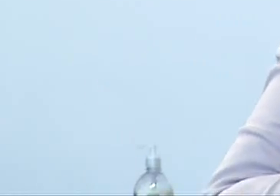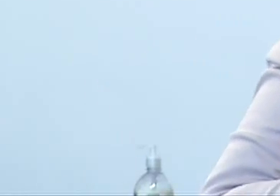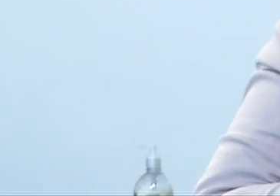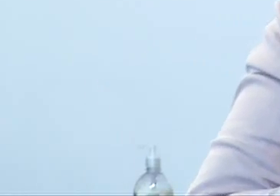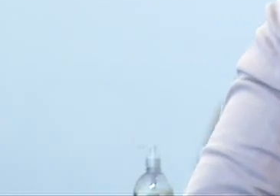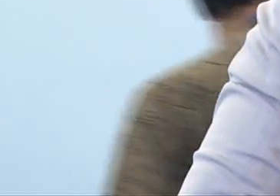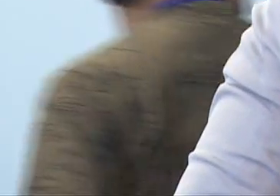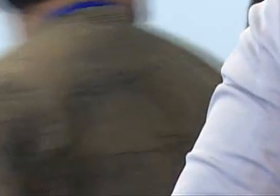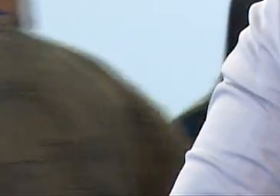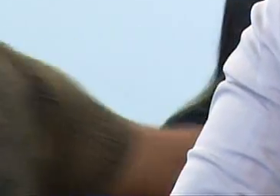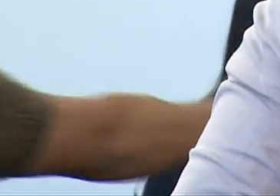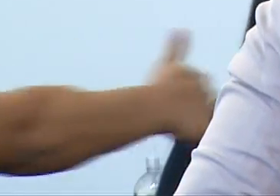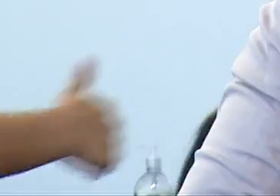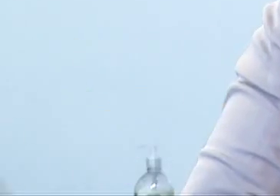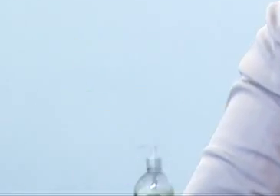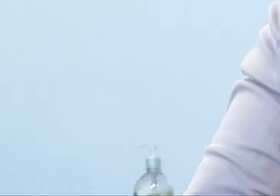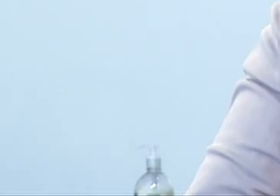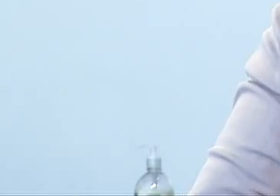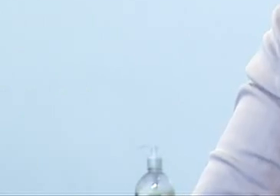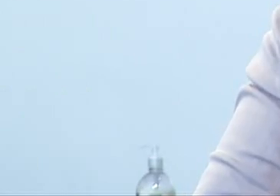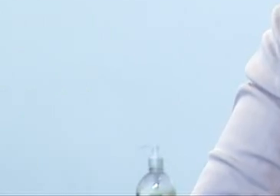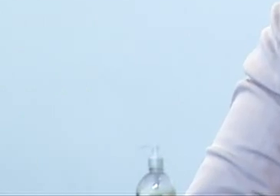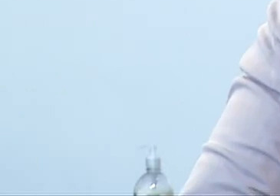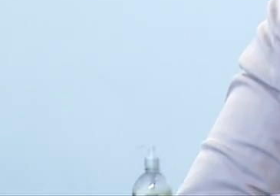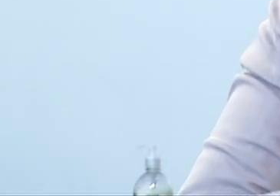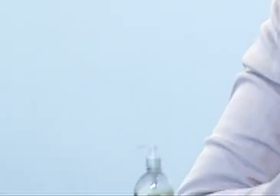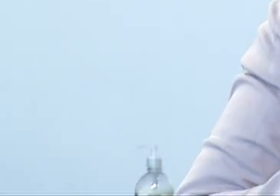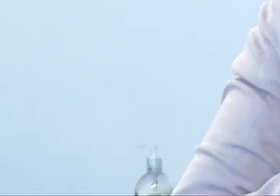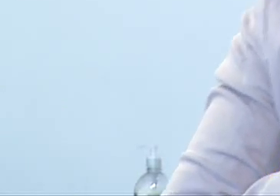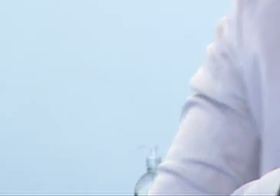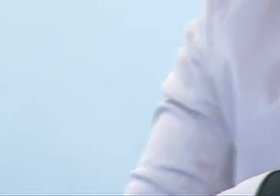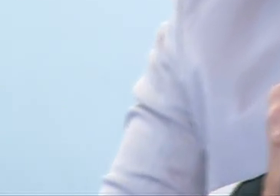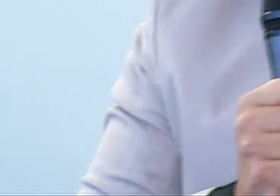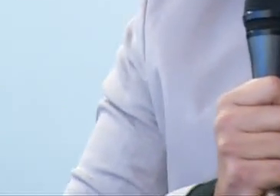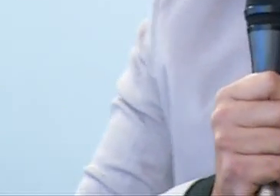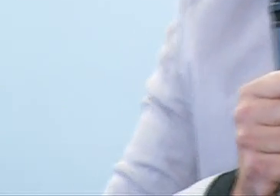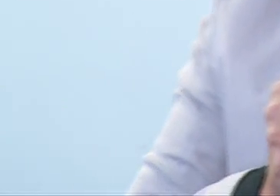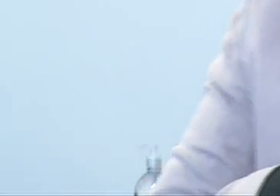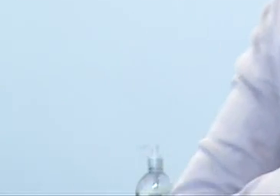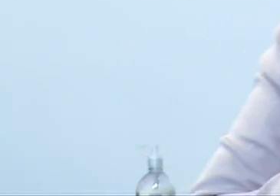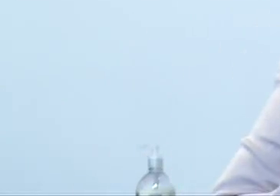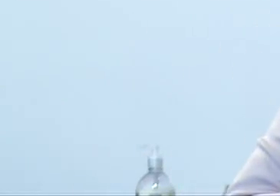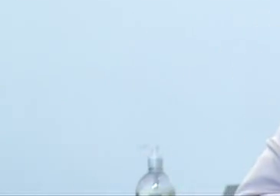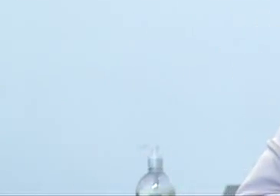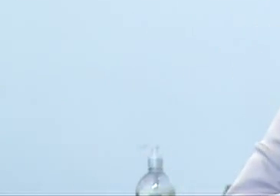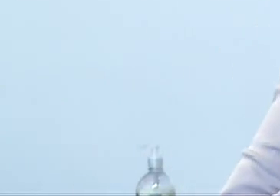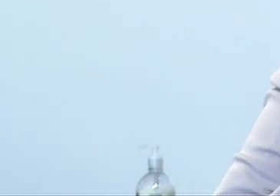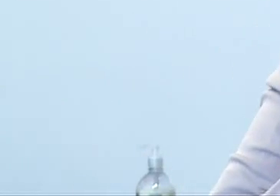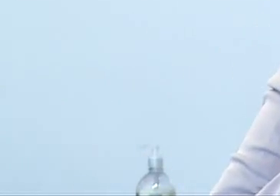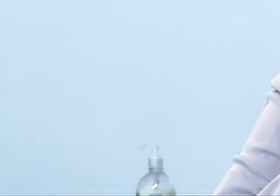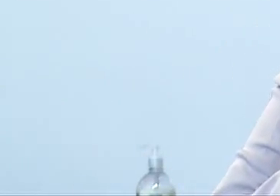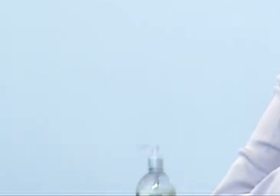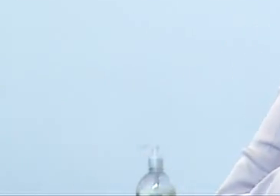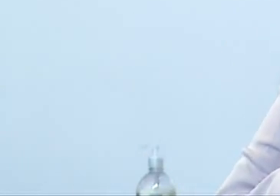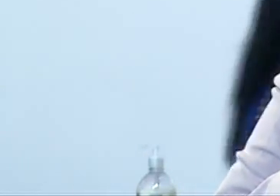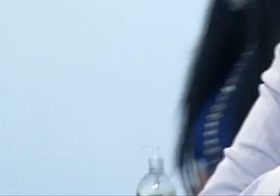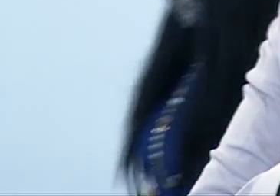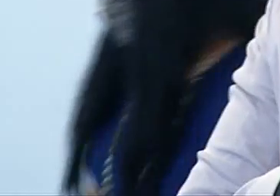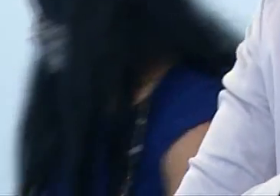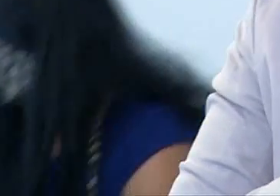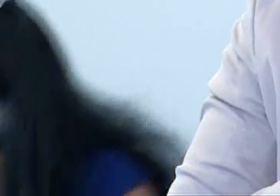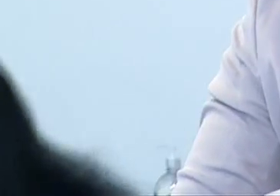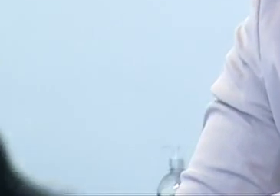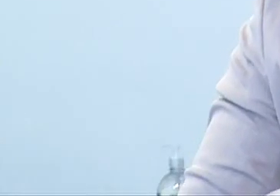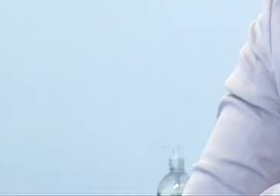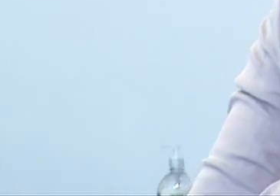que formatize tudo, João Donizete, na CEPLAN, porque um habite em Sorocaba, às vezes, está demorando 6 meses e as pessoas estão indo construir